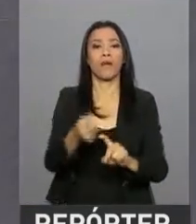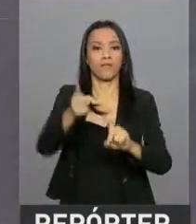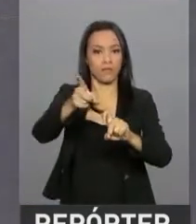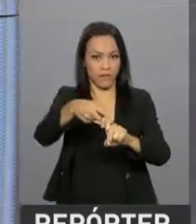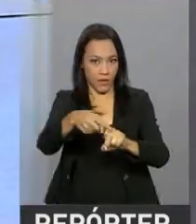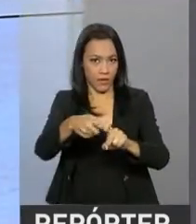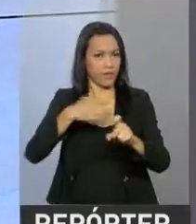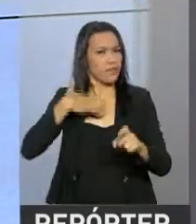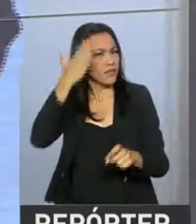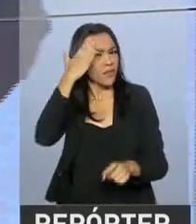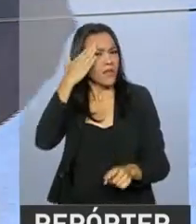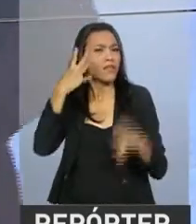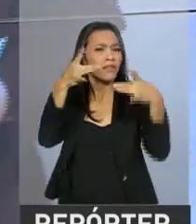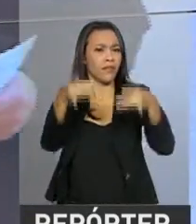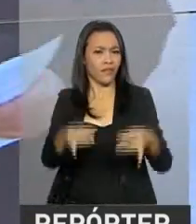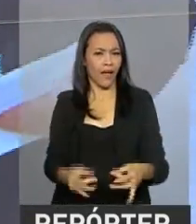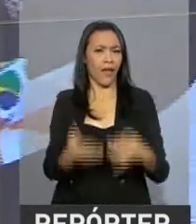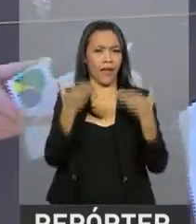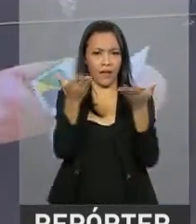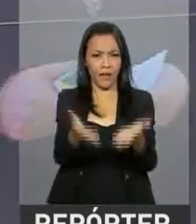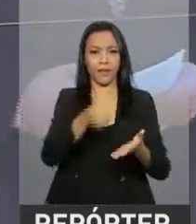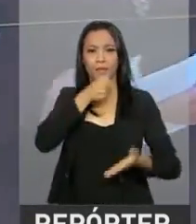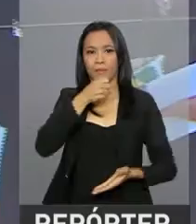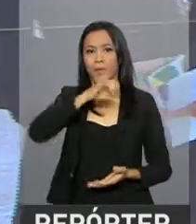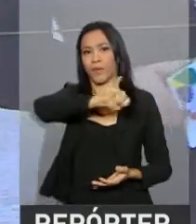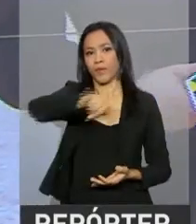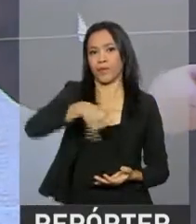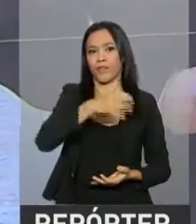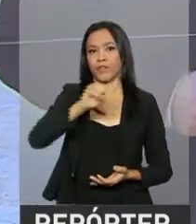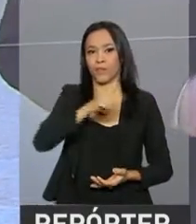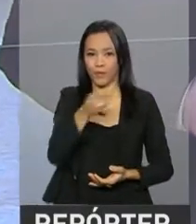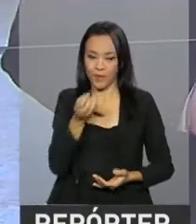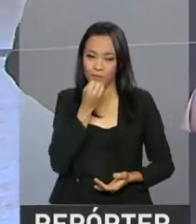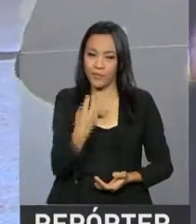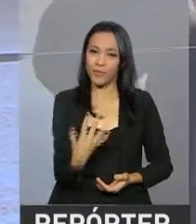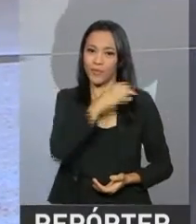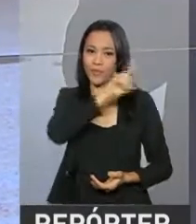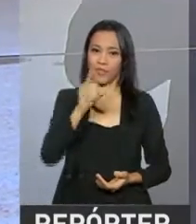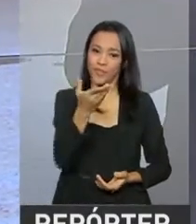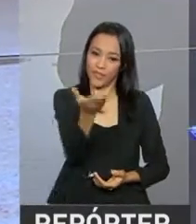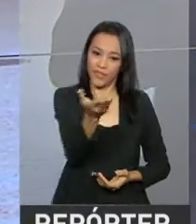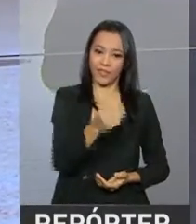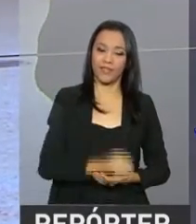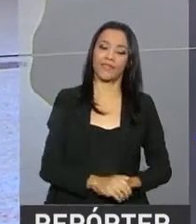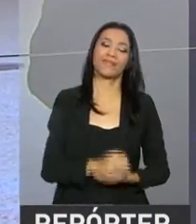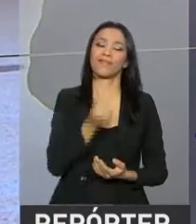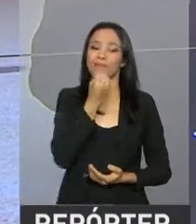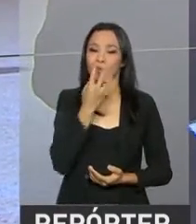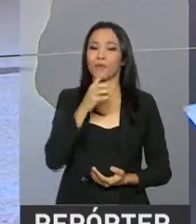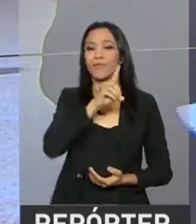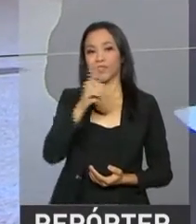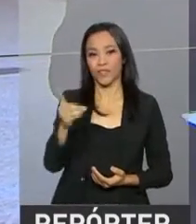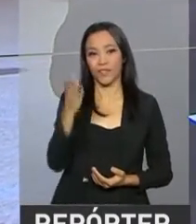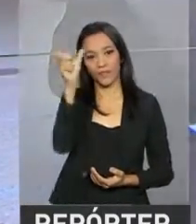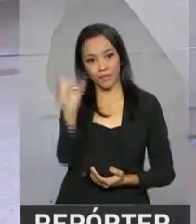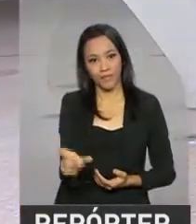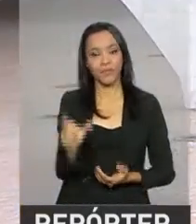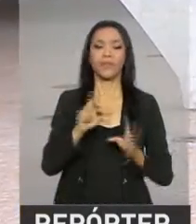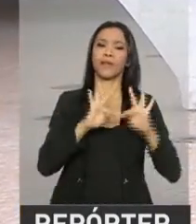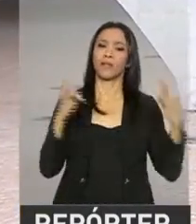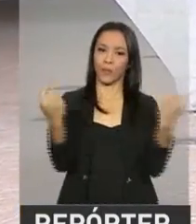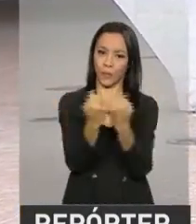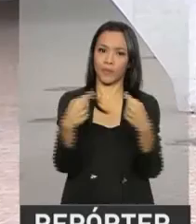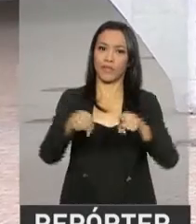do Planalto saber os detalhes ao vivo com João Pedro Neto. Oi, João Pedro, bom dia para você. Oi, Renato, bom dia para você também, bom dia a